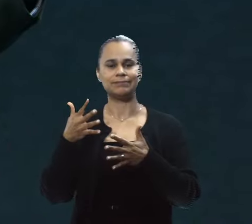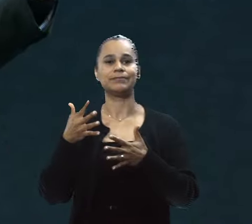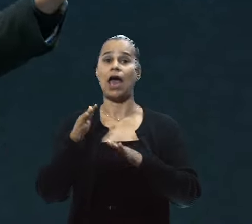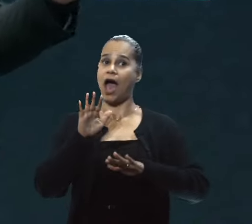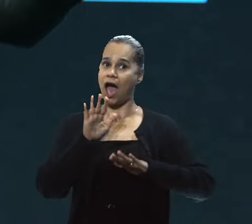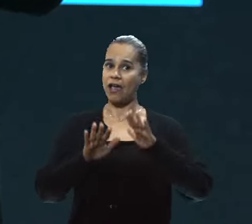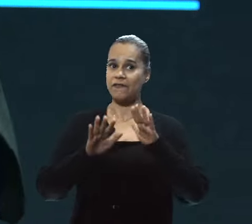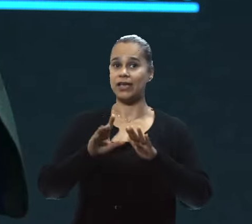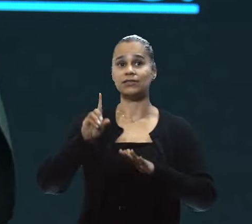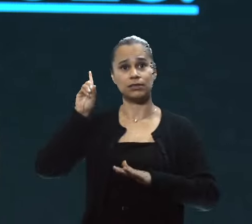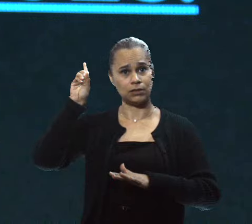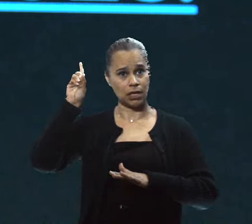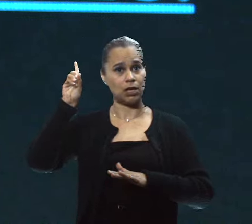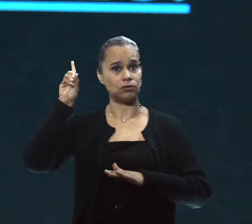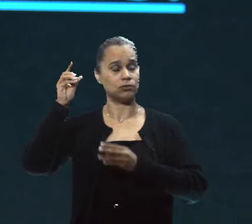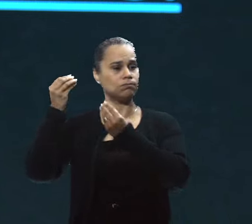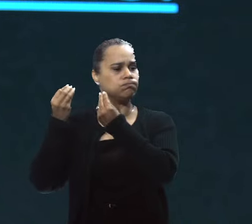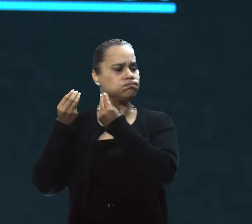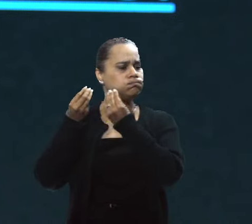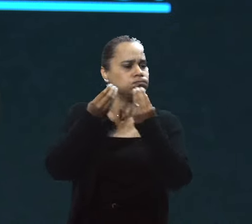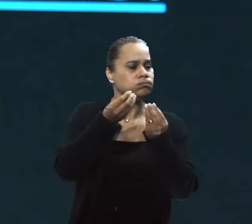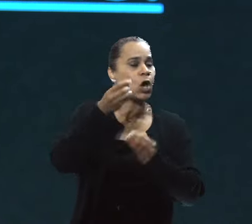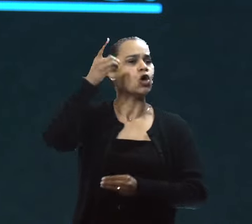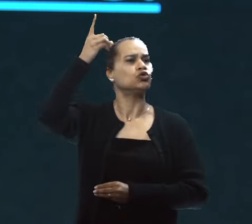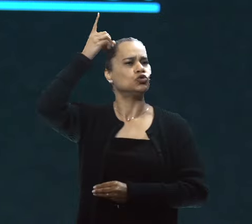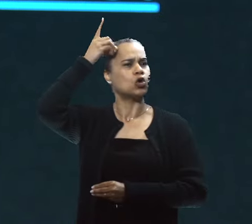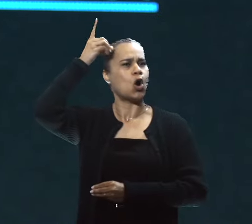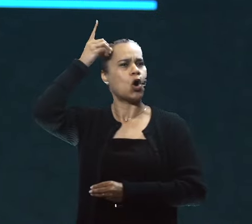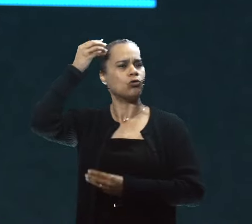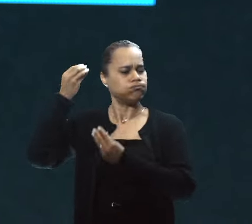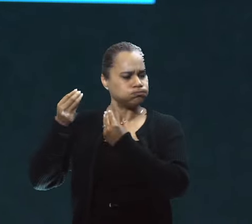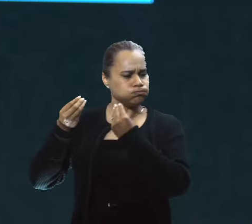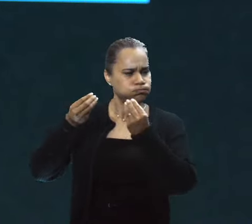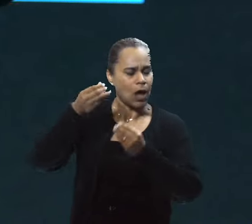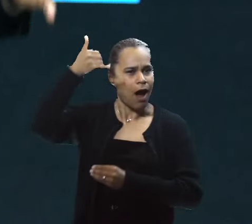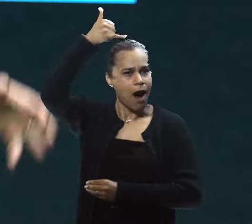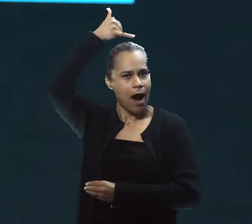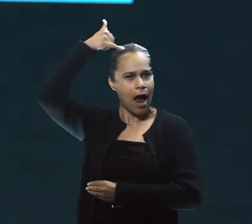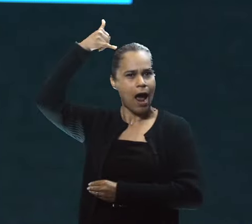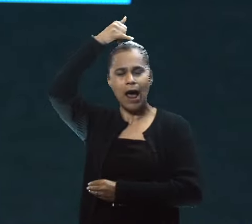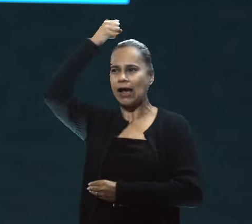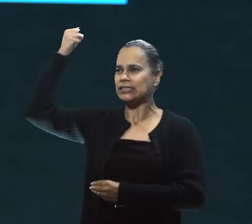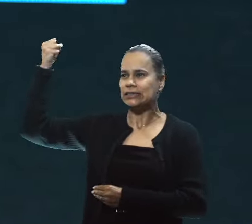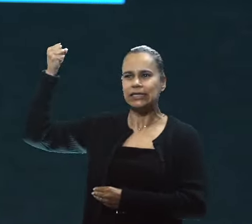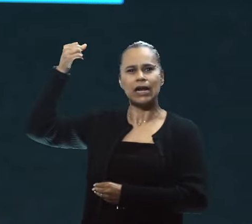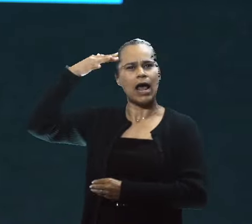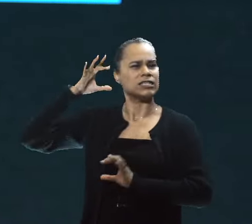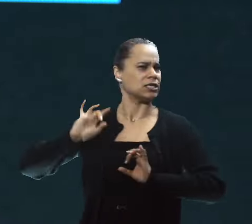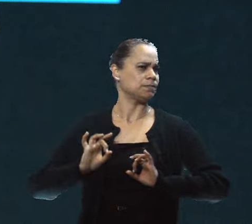Às vezes Deus derramou um dom. Ele te deu uma unção, uma graça especial para fazer algo.